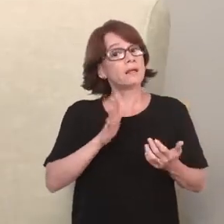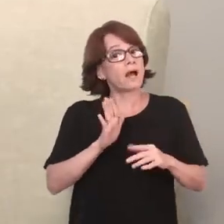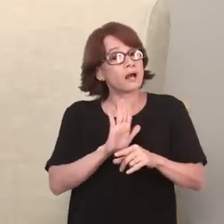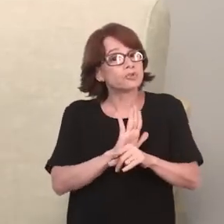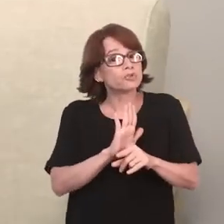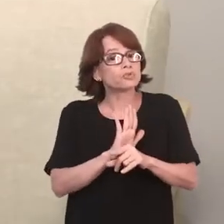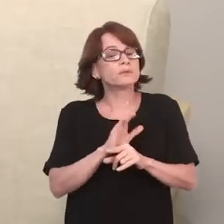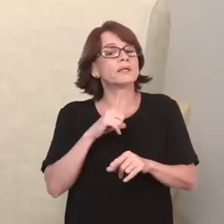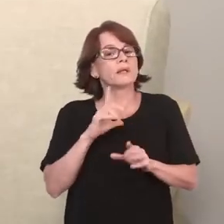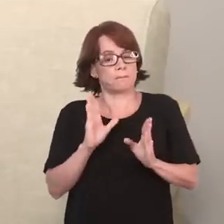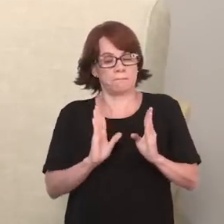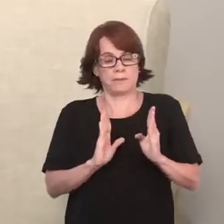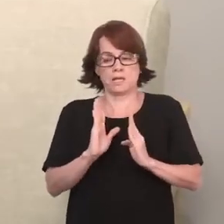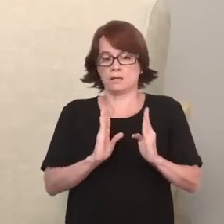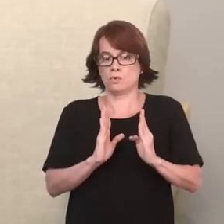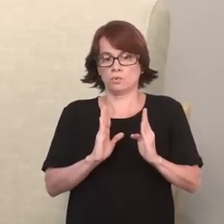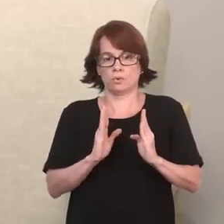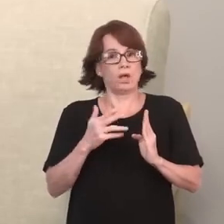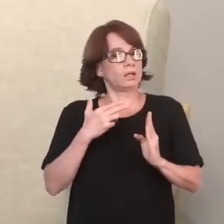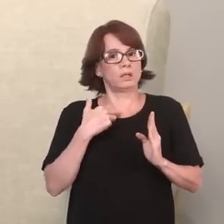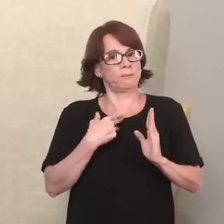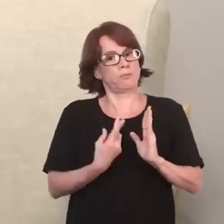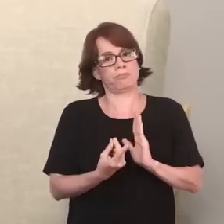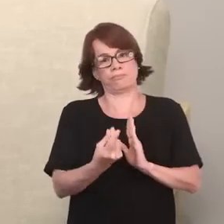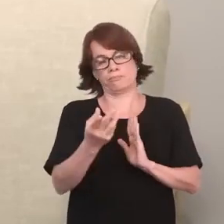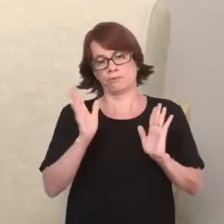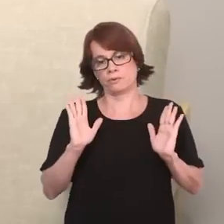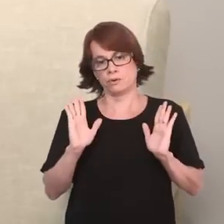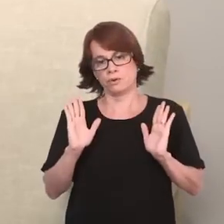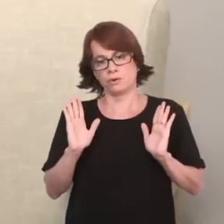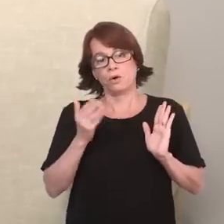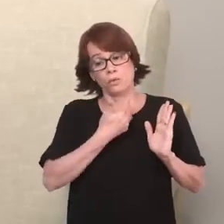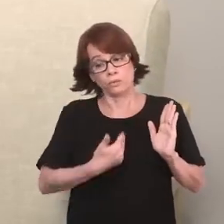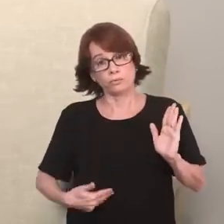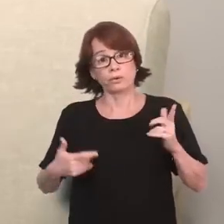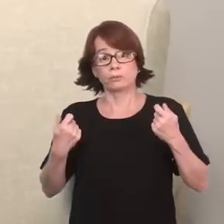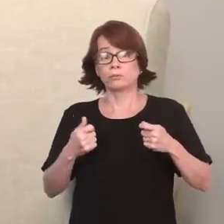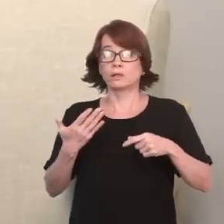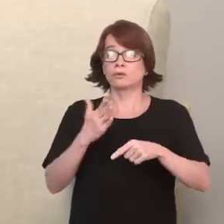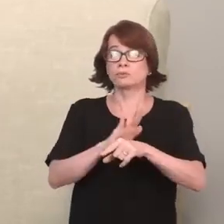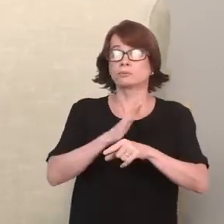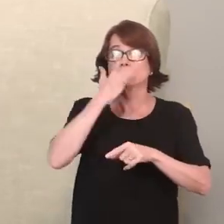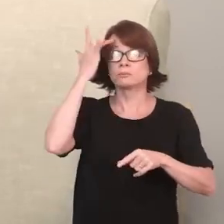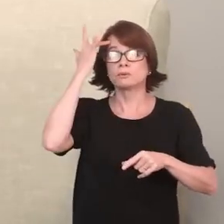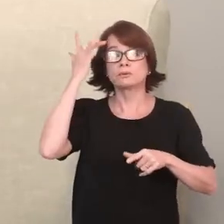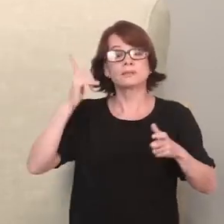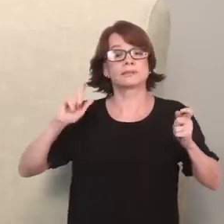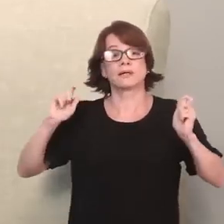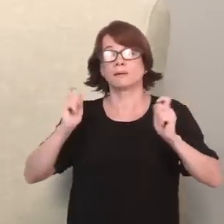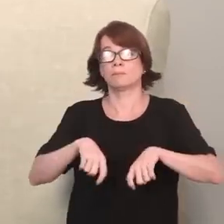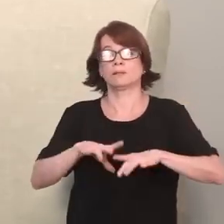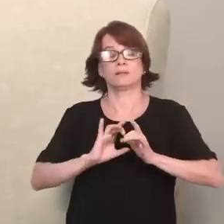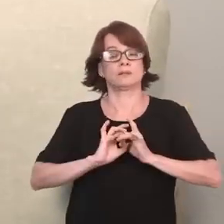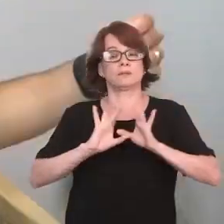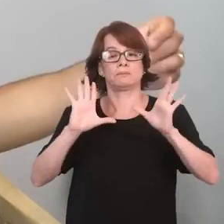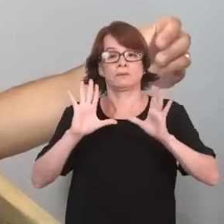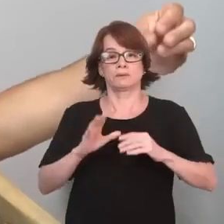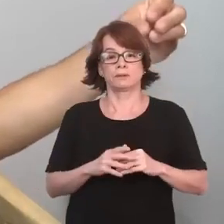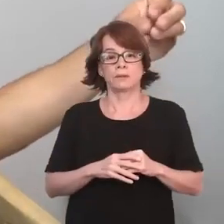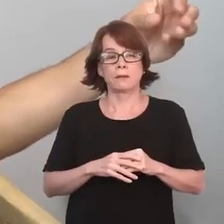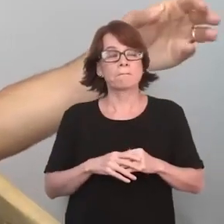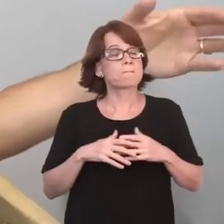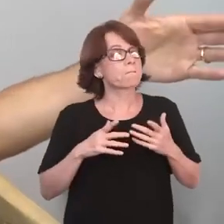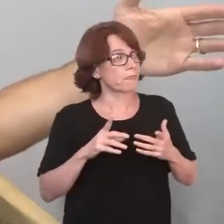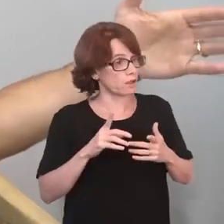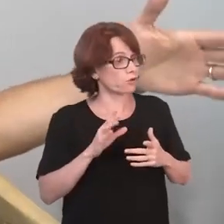mais temporária possível, que você capacite, o Estado tem que também ajudar a capacitar as pessoas para se libertarem. Isso lá na ponta